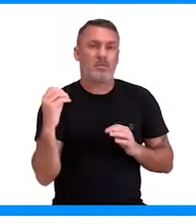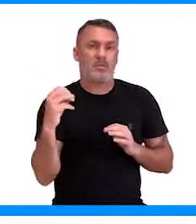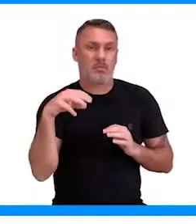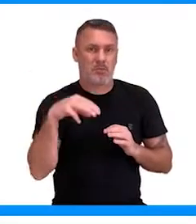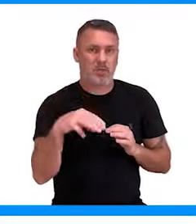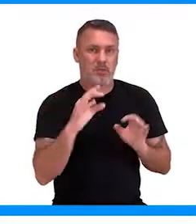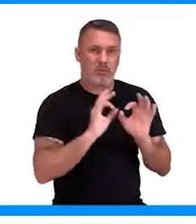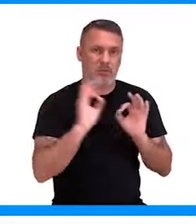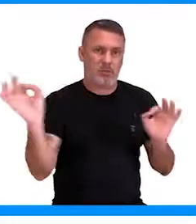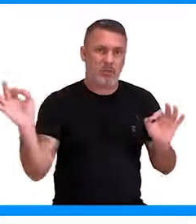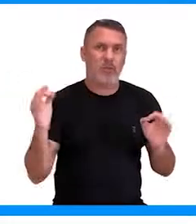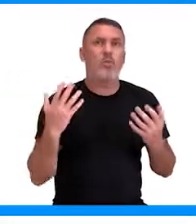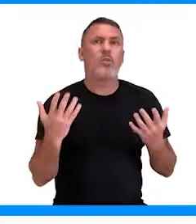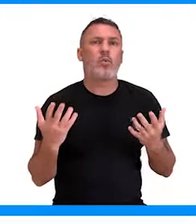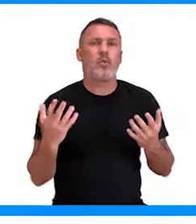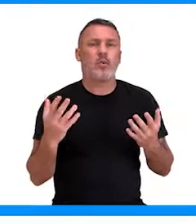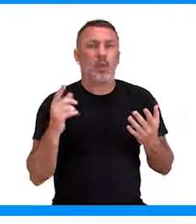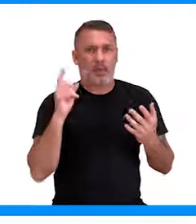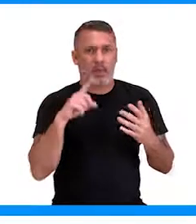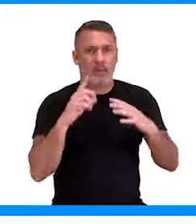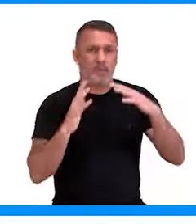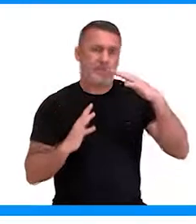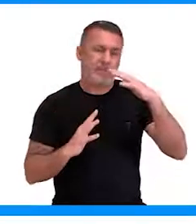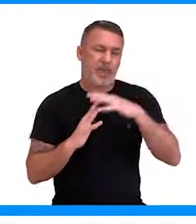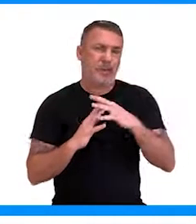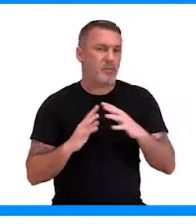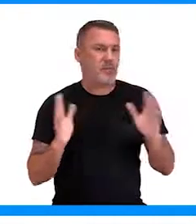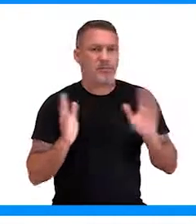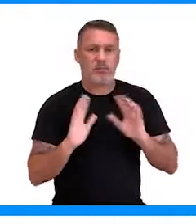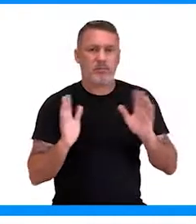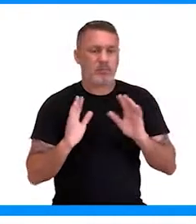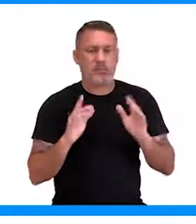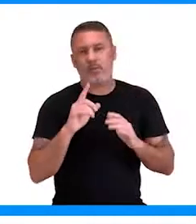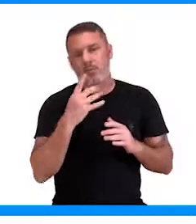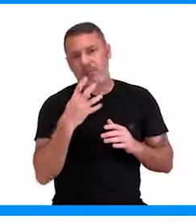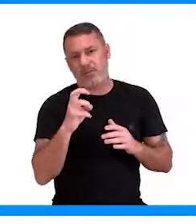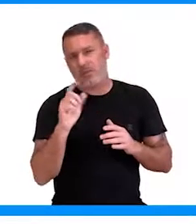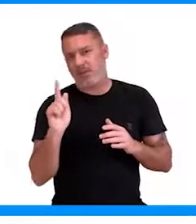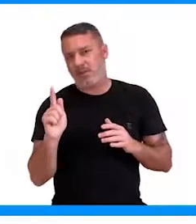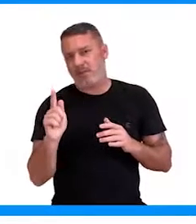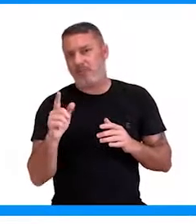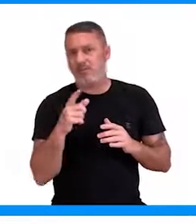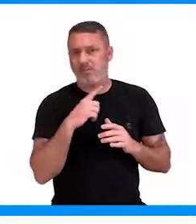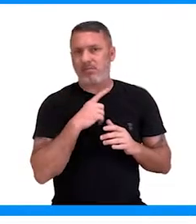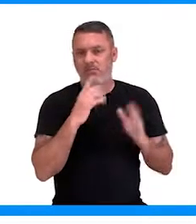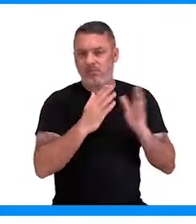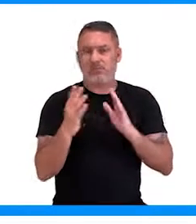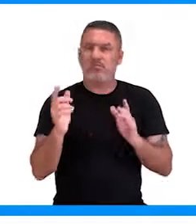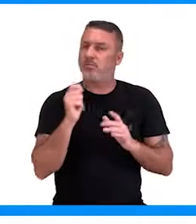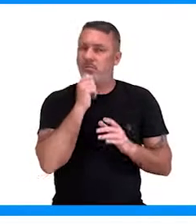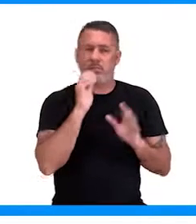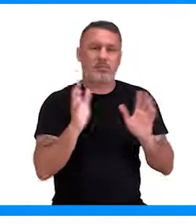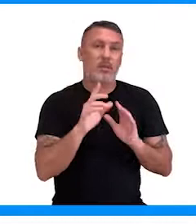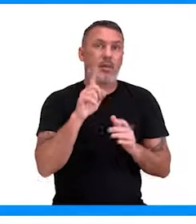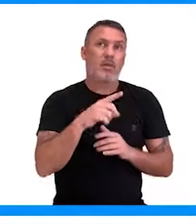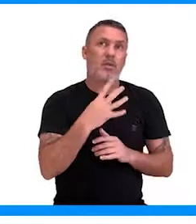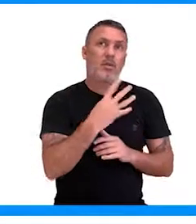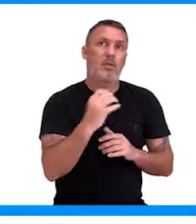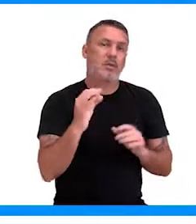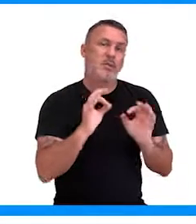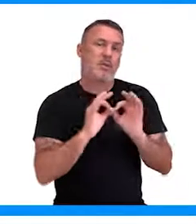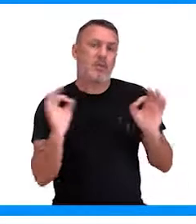400 metros. Não necessariamente é o alcance máximo, né? Que tem 45 graus ali de lançamento.